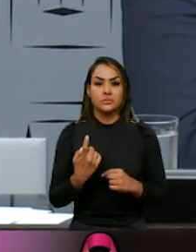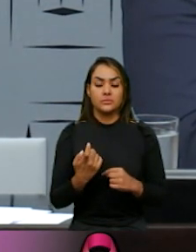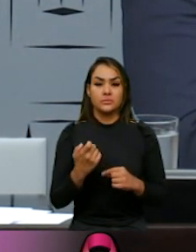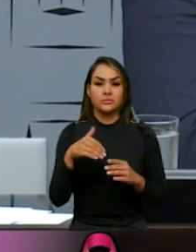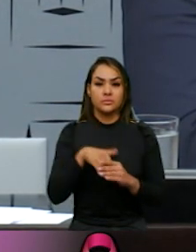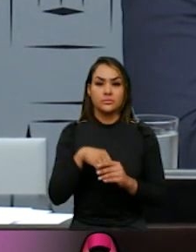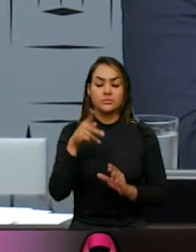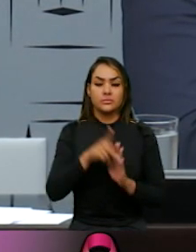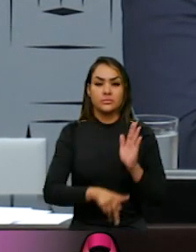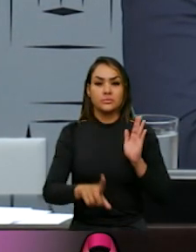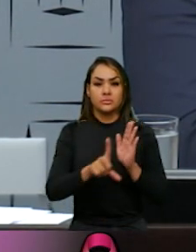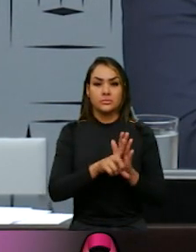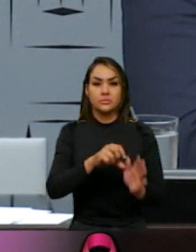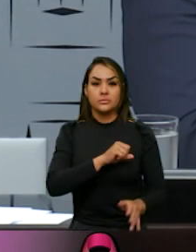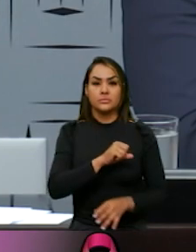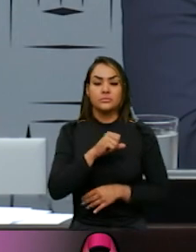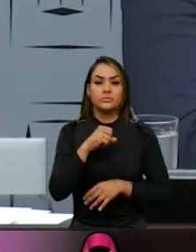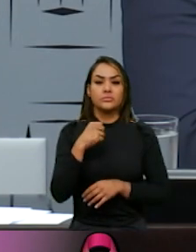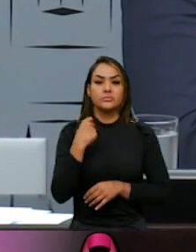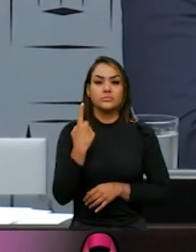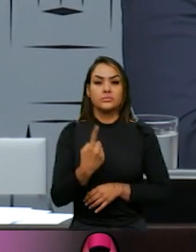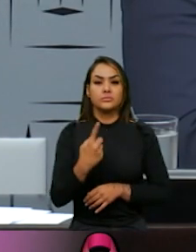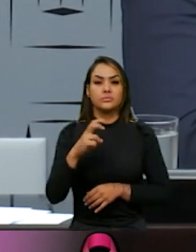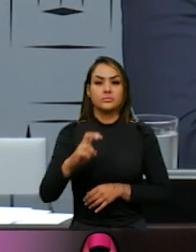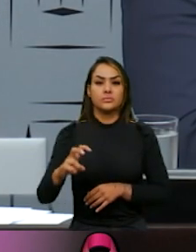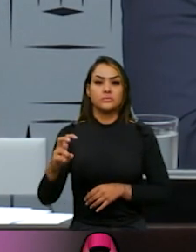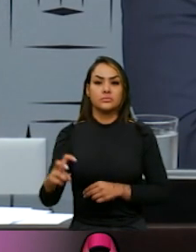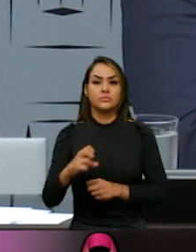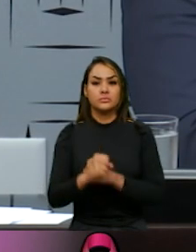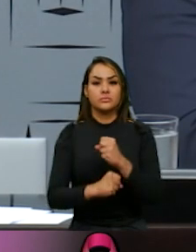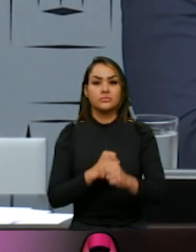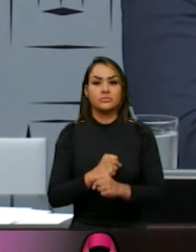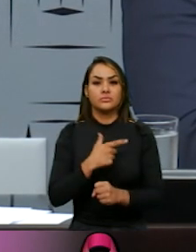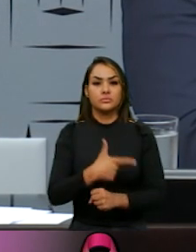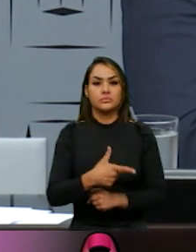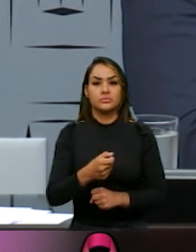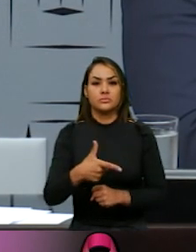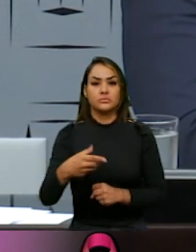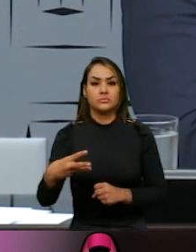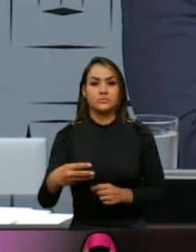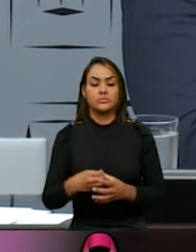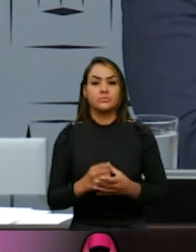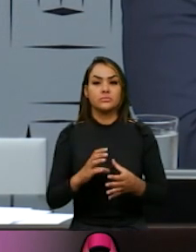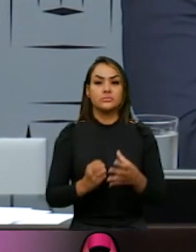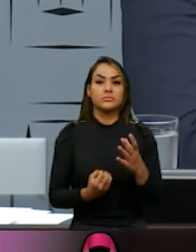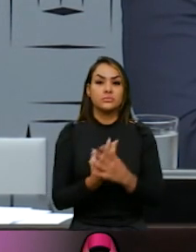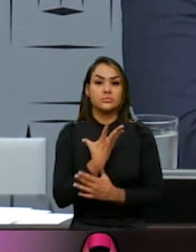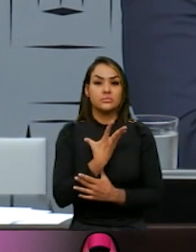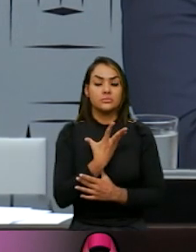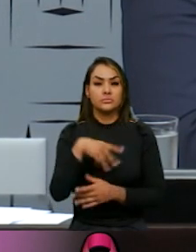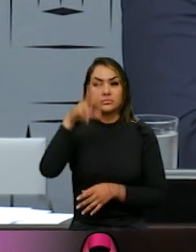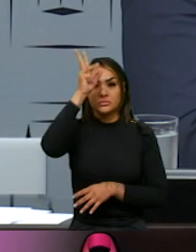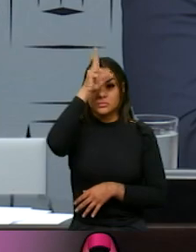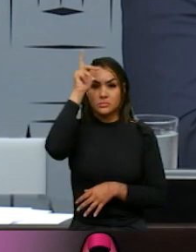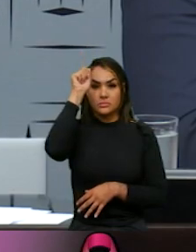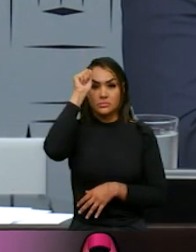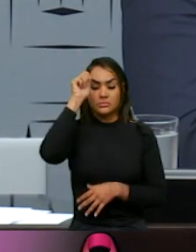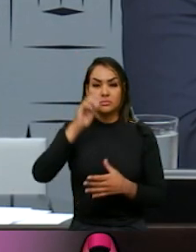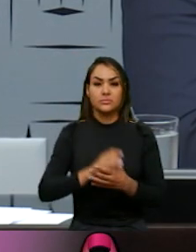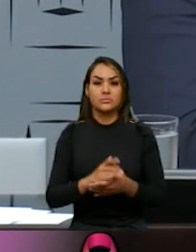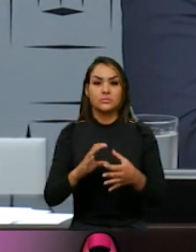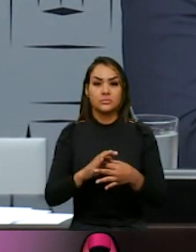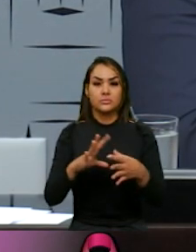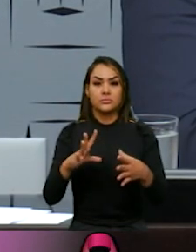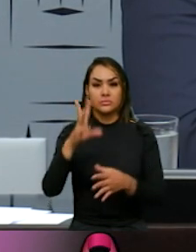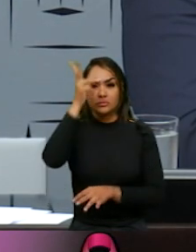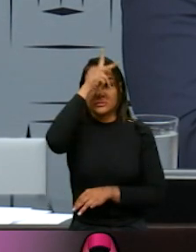votação do projeto de lei número 155, de 2023, de autoria do Executivo Municipal. Autoriza